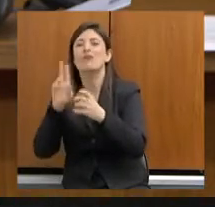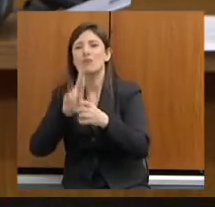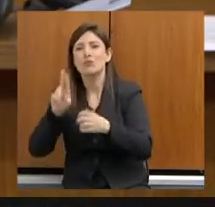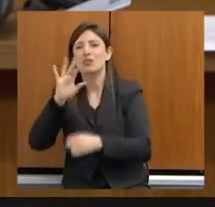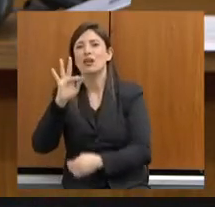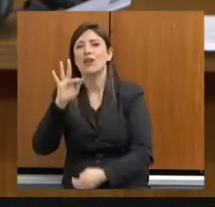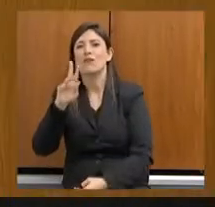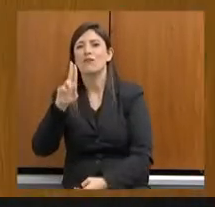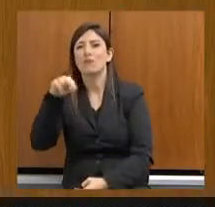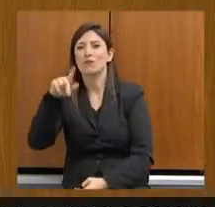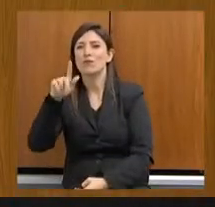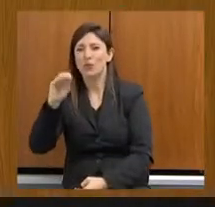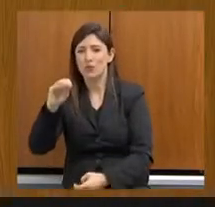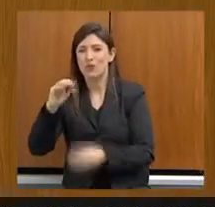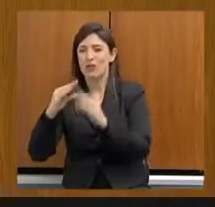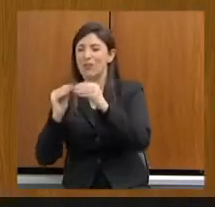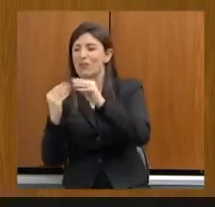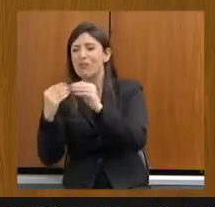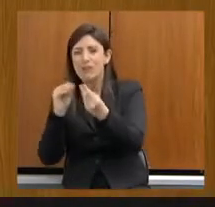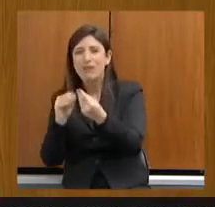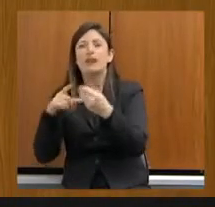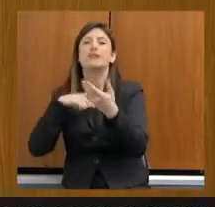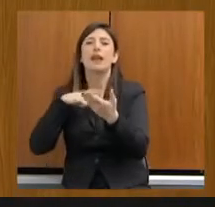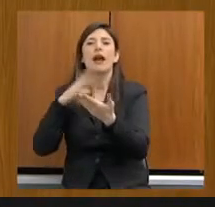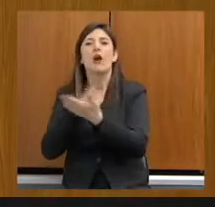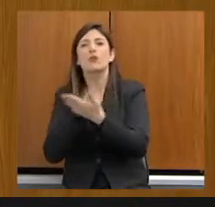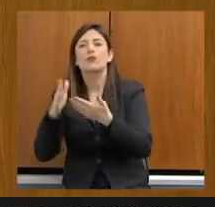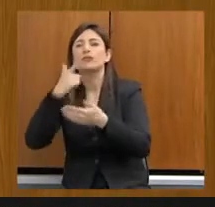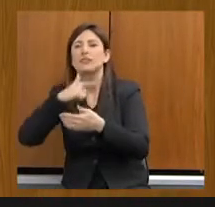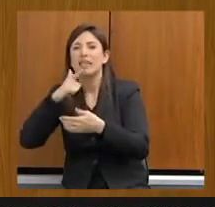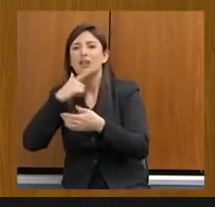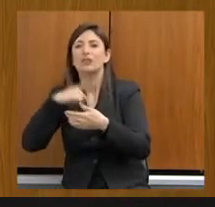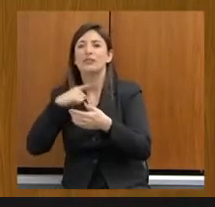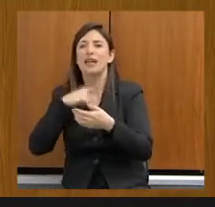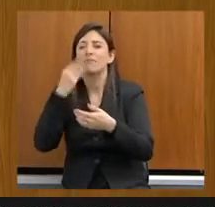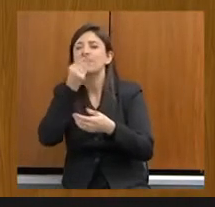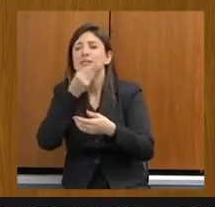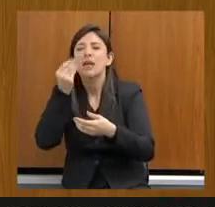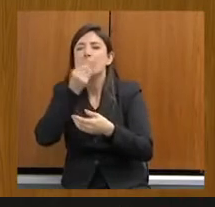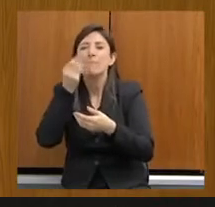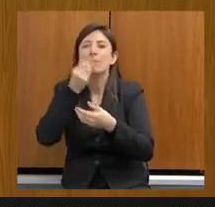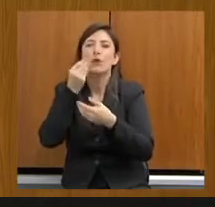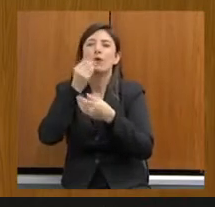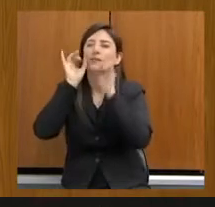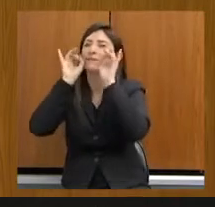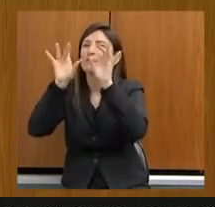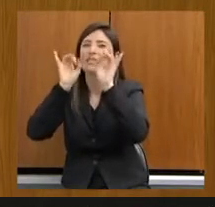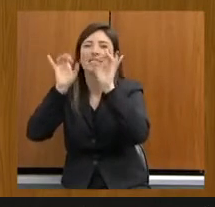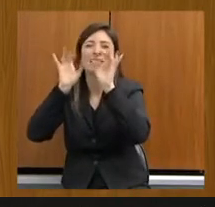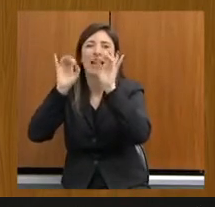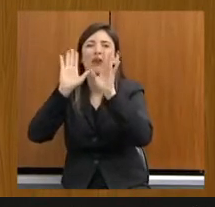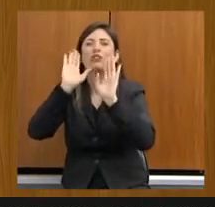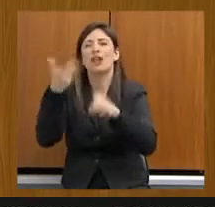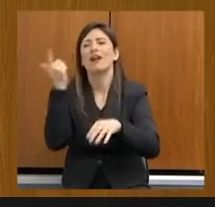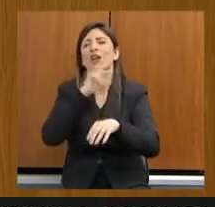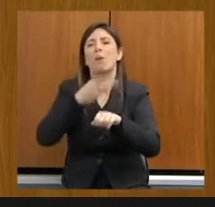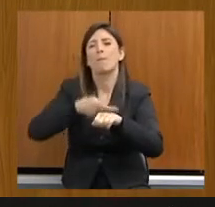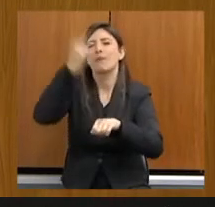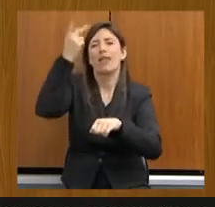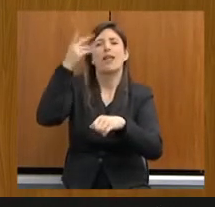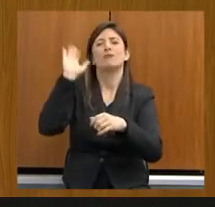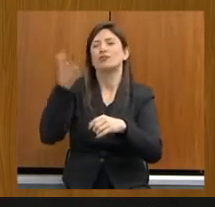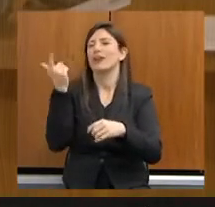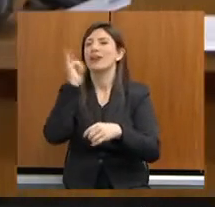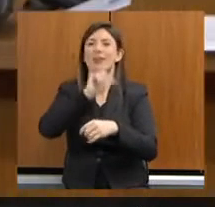artesanais é de sabor especialíssimo premiados e reconhecidos pelo mundo que nós ainda não temos